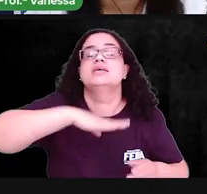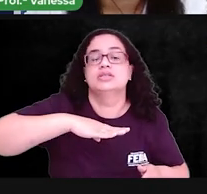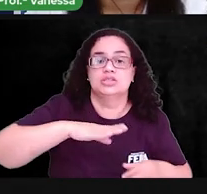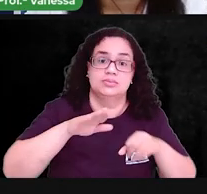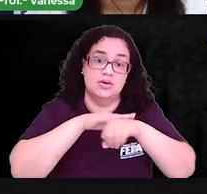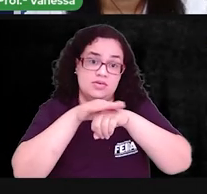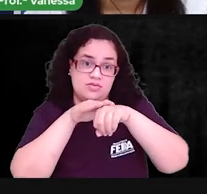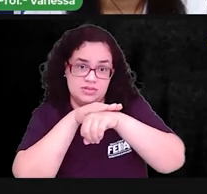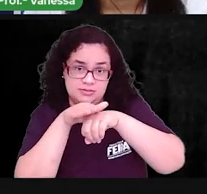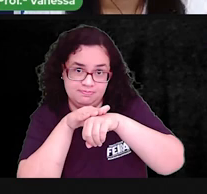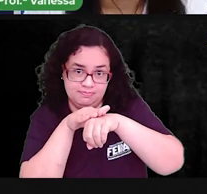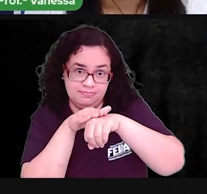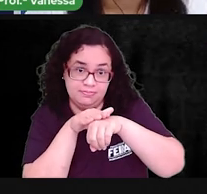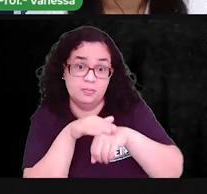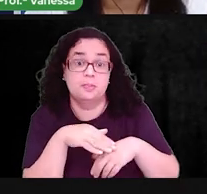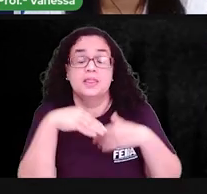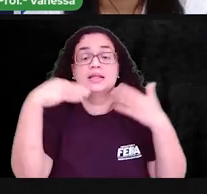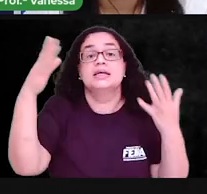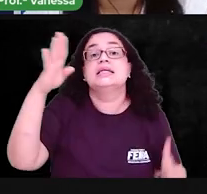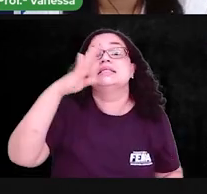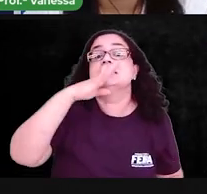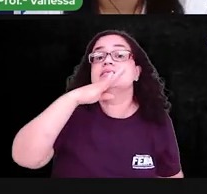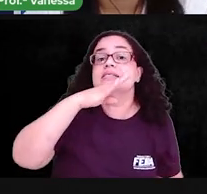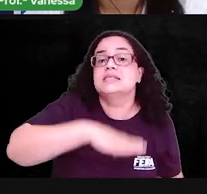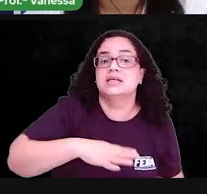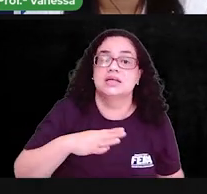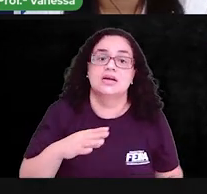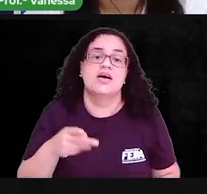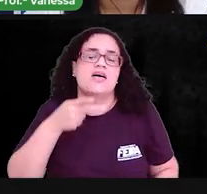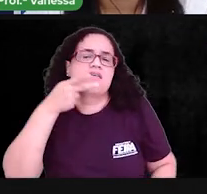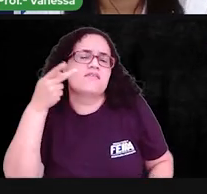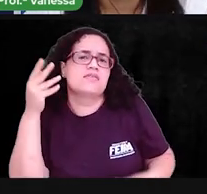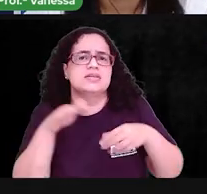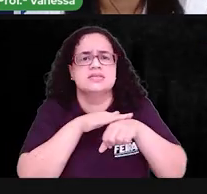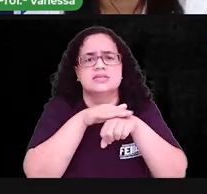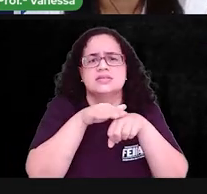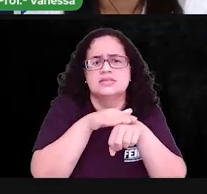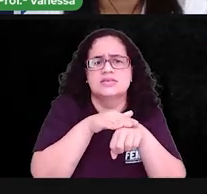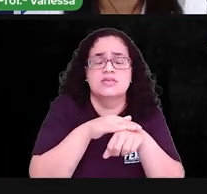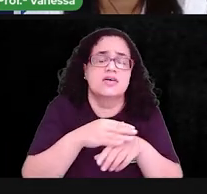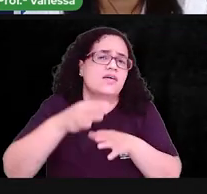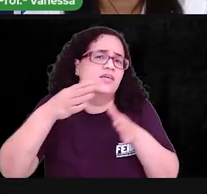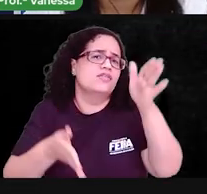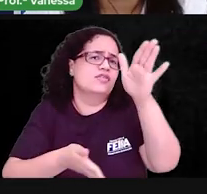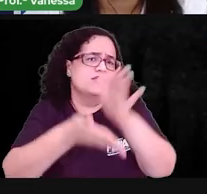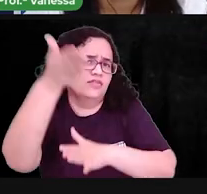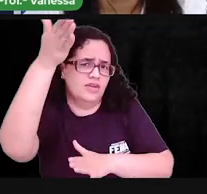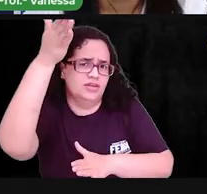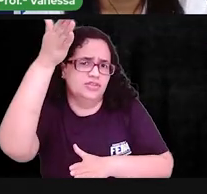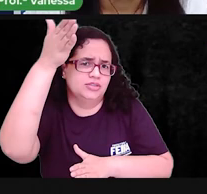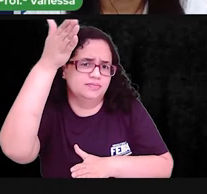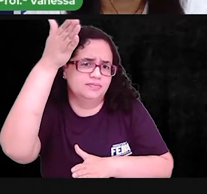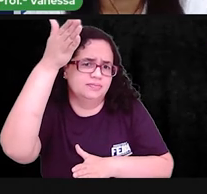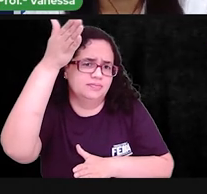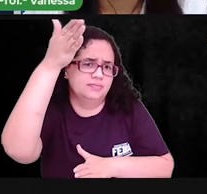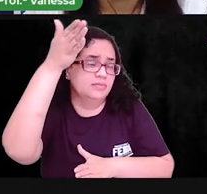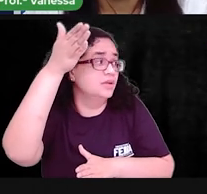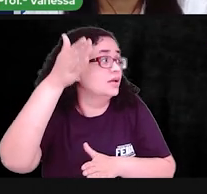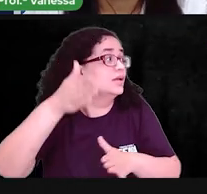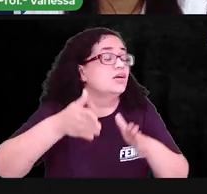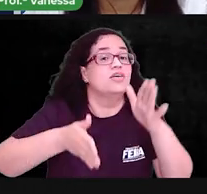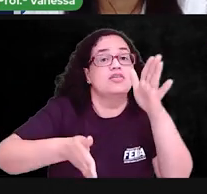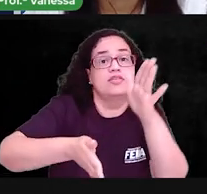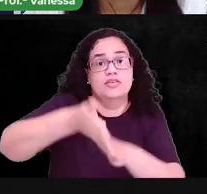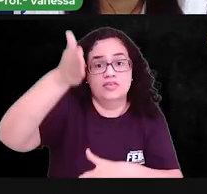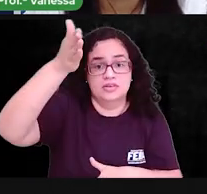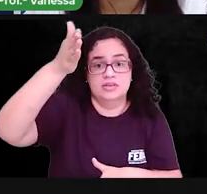ele e Naquela tarde ela contava para mim colar o que em breve faria uma viagem eu vou